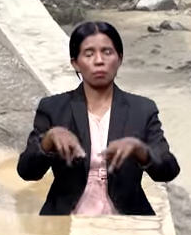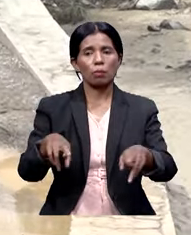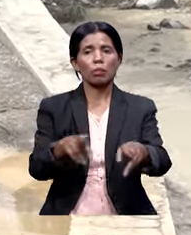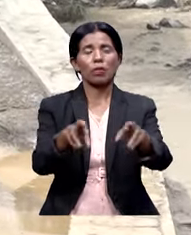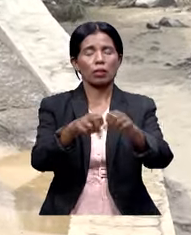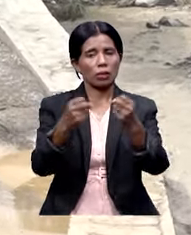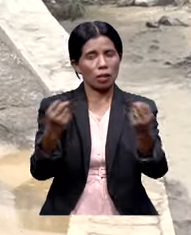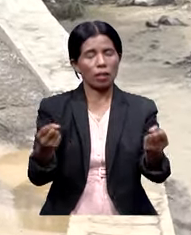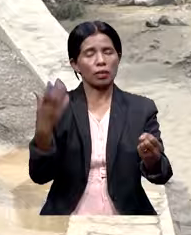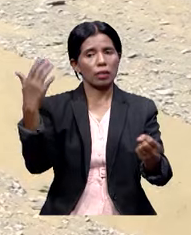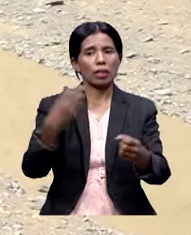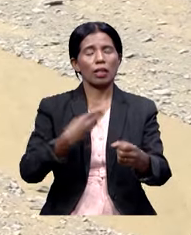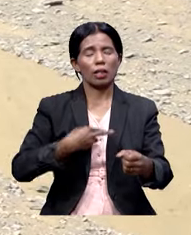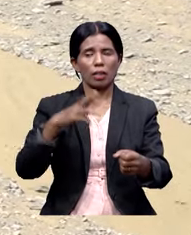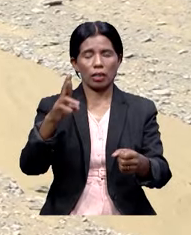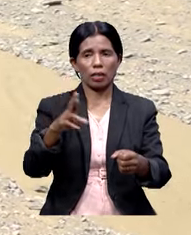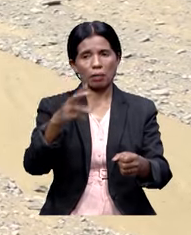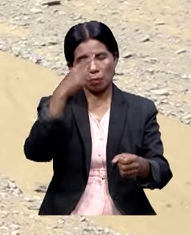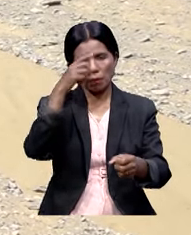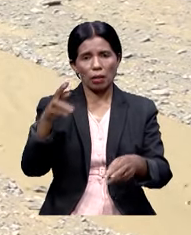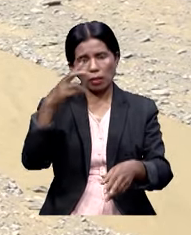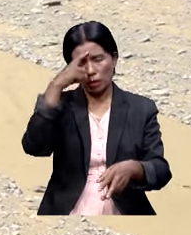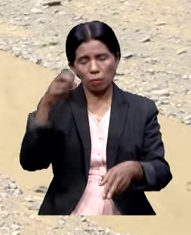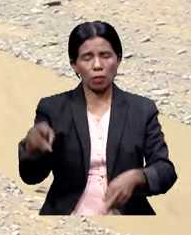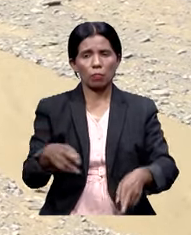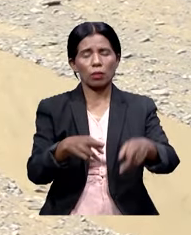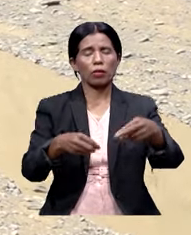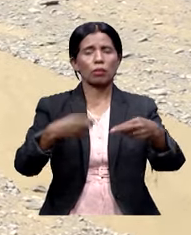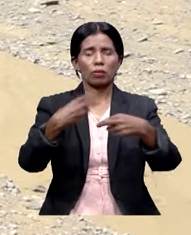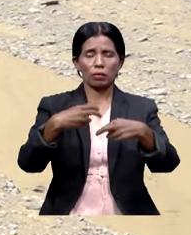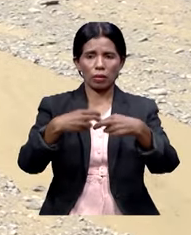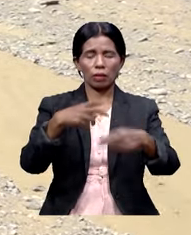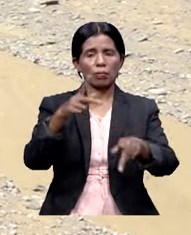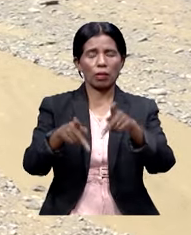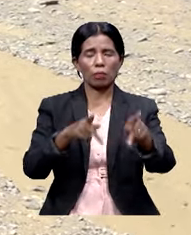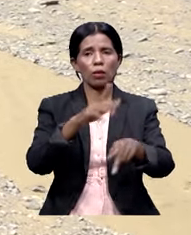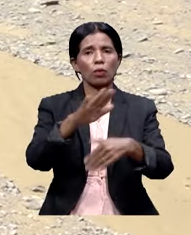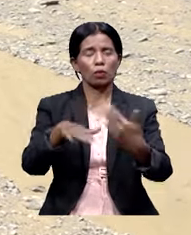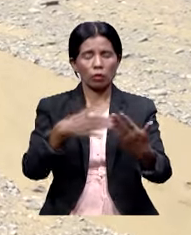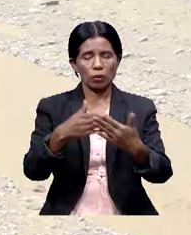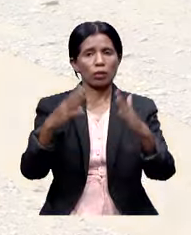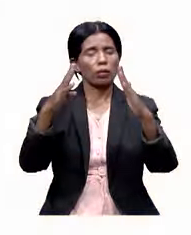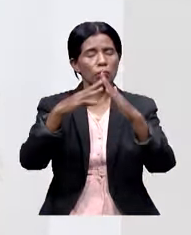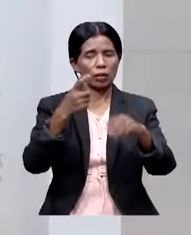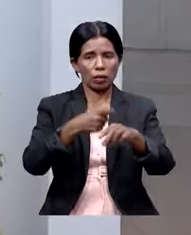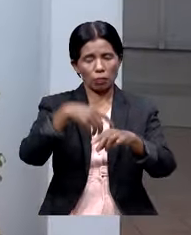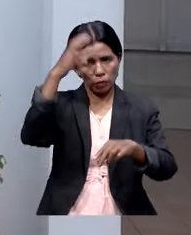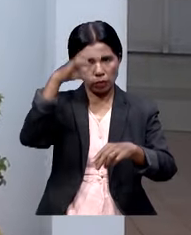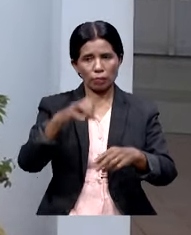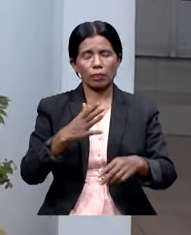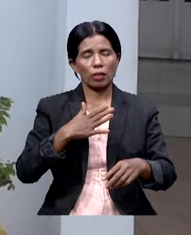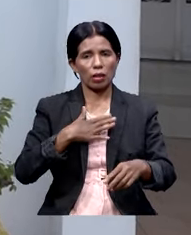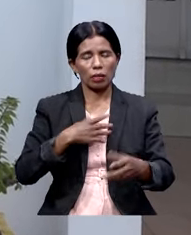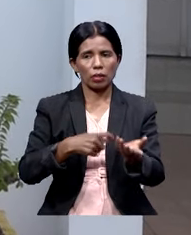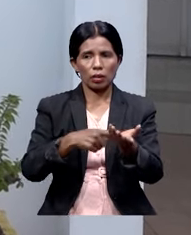Halidolar tamba mota refere sempre fo ameaça ba comunidade ni ala fatin e tempo dan. A unidade técnica lá ali carai